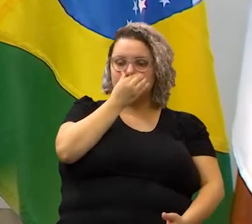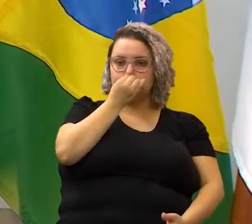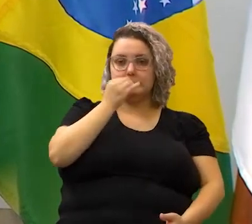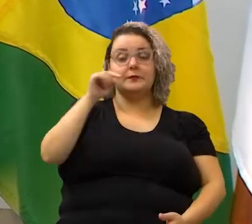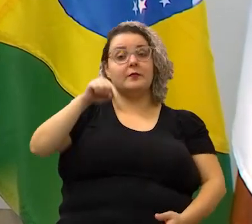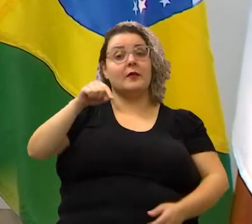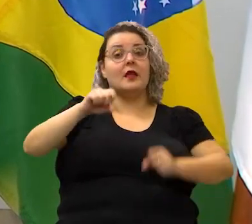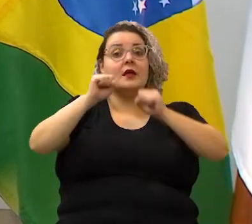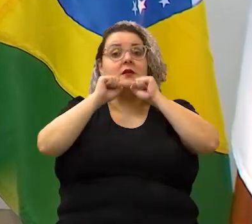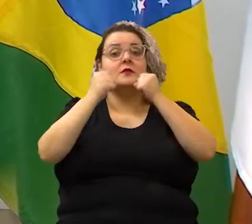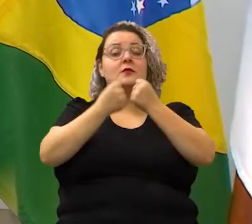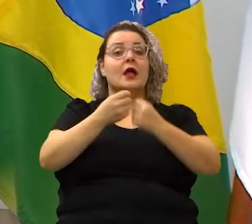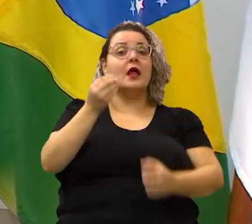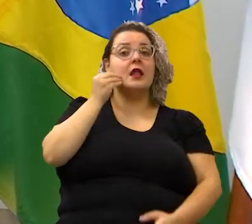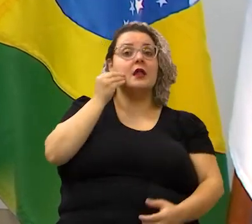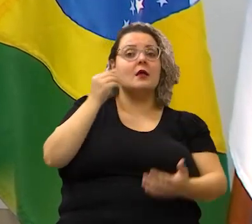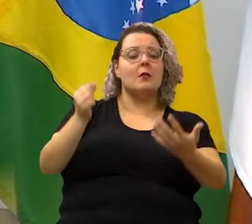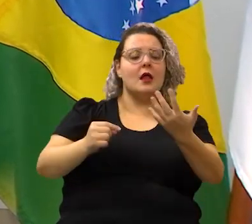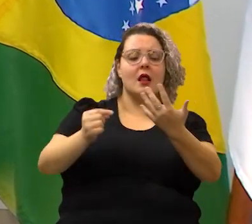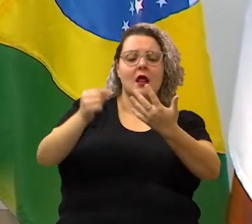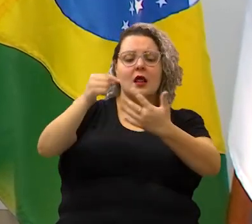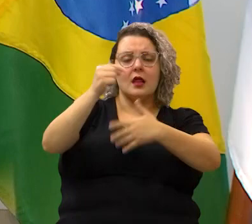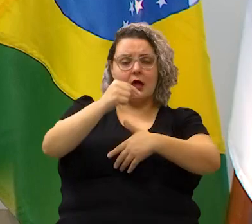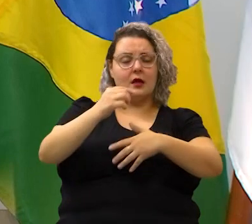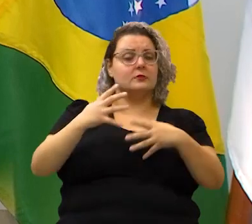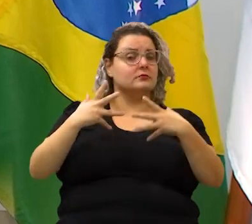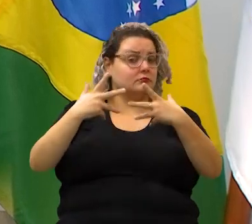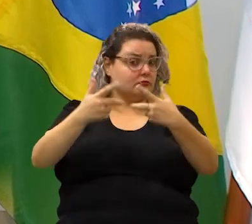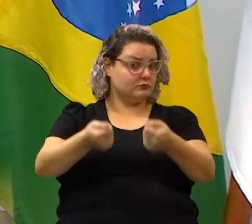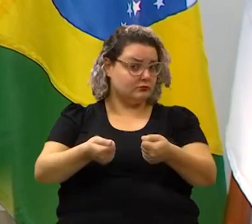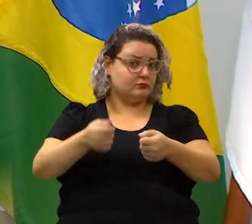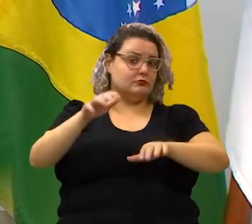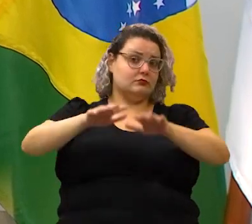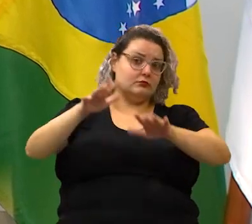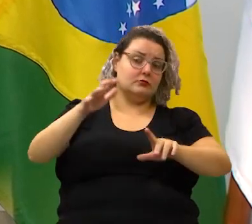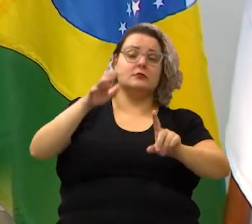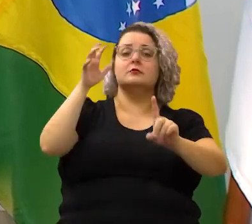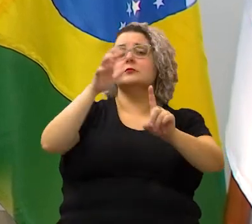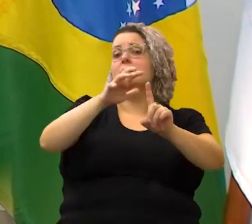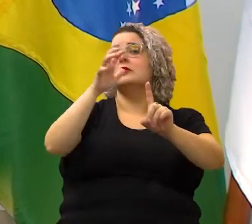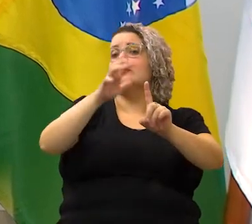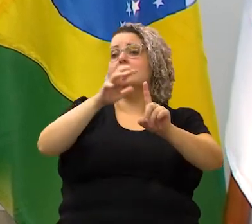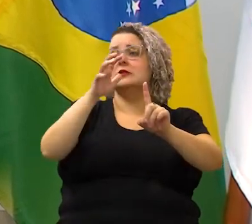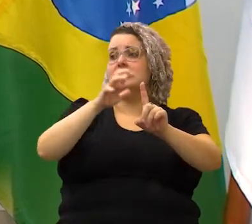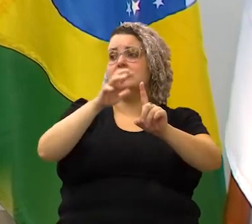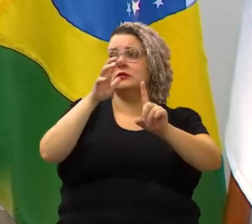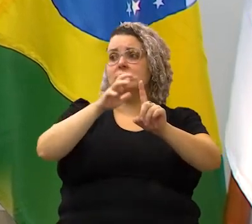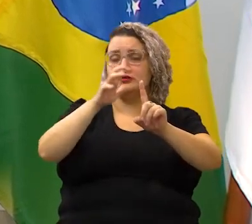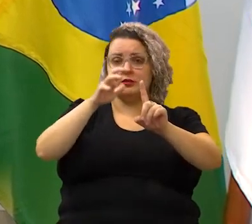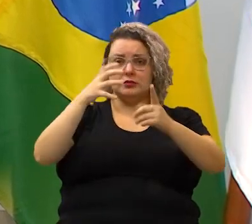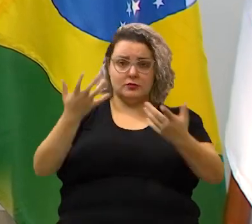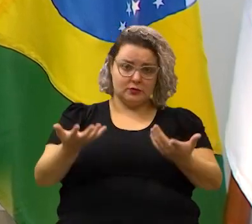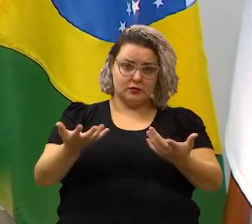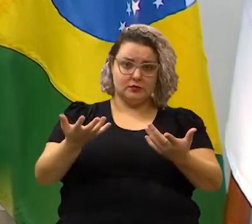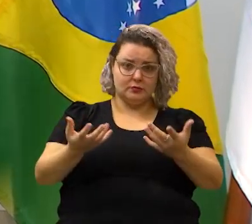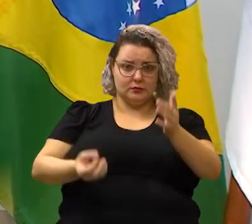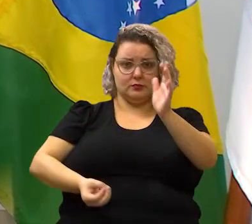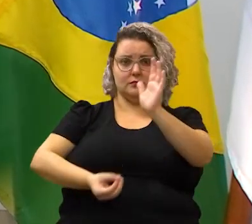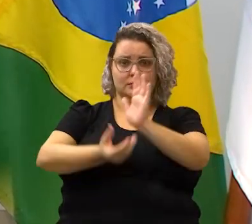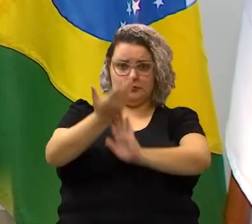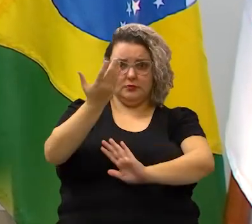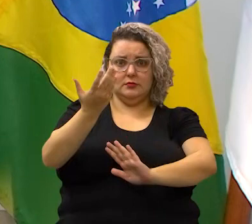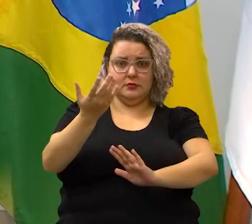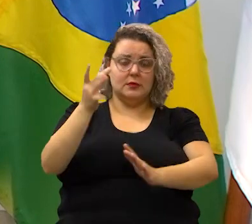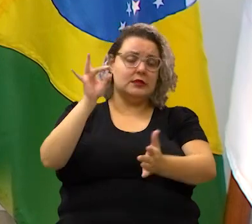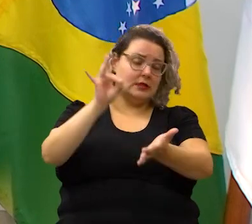Esse seminário vai tentar abordar os vários fatores que de repente influenciam o